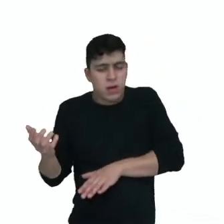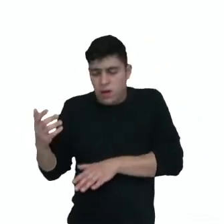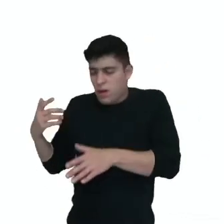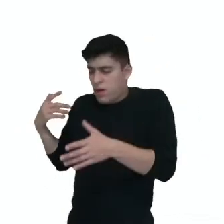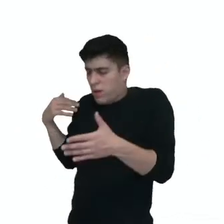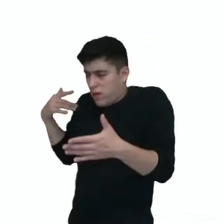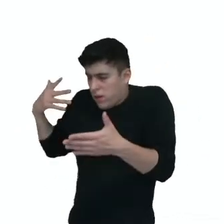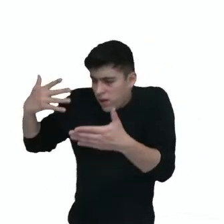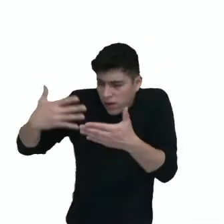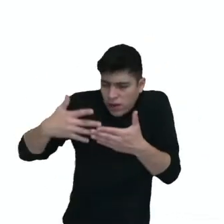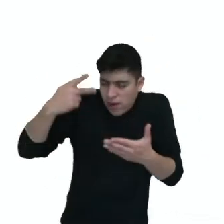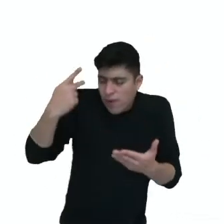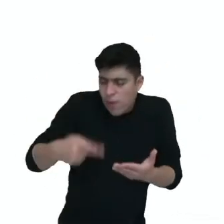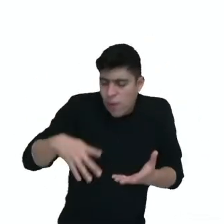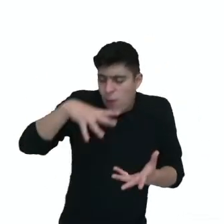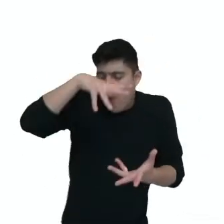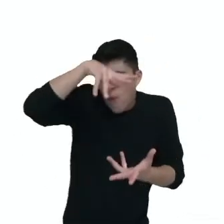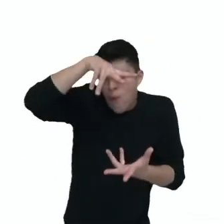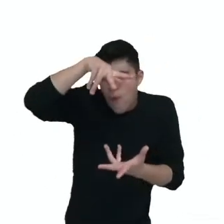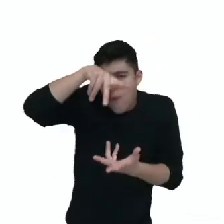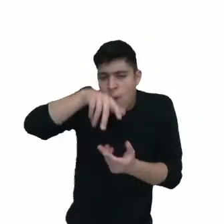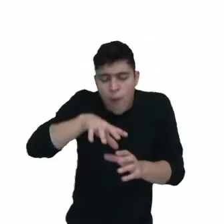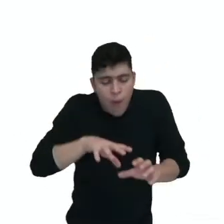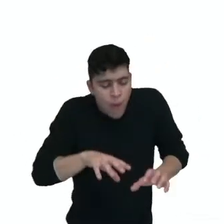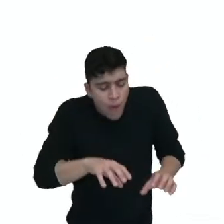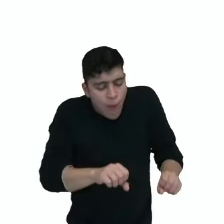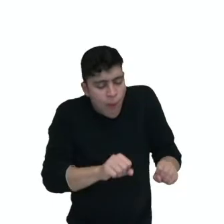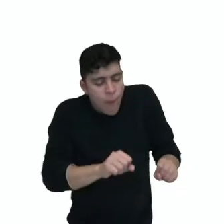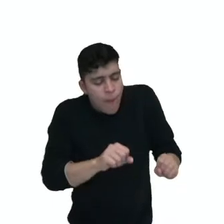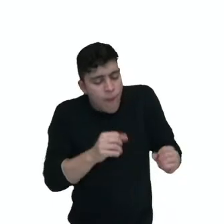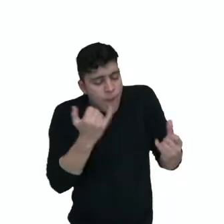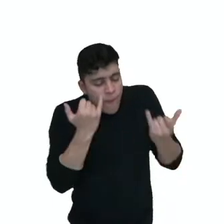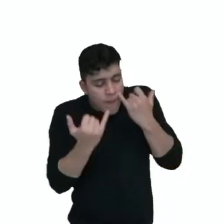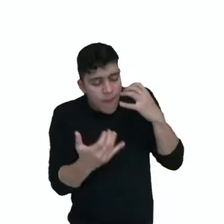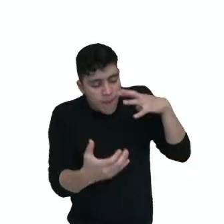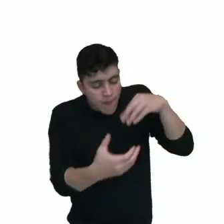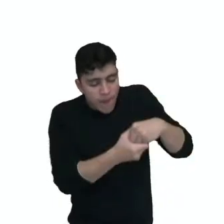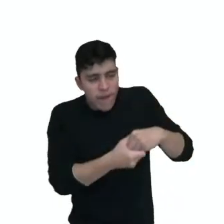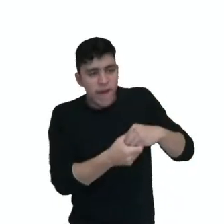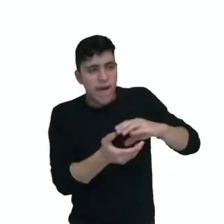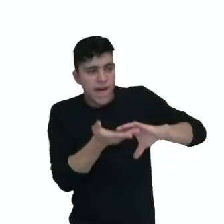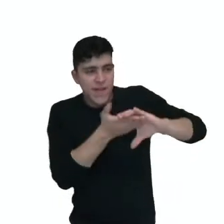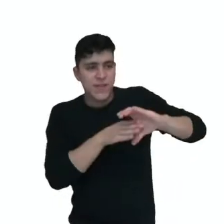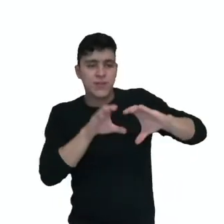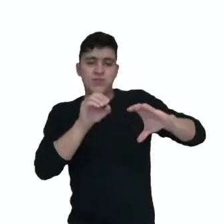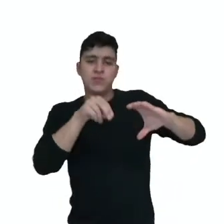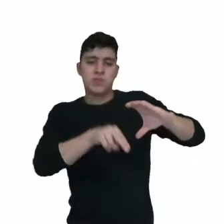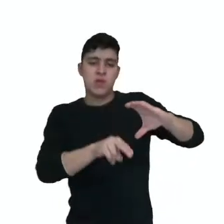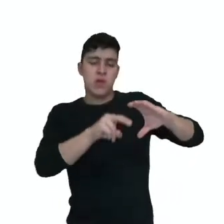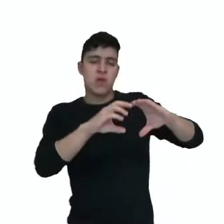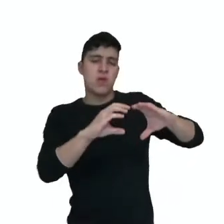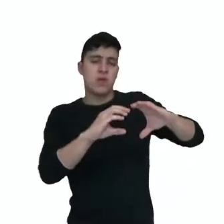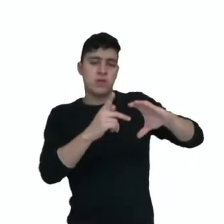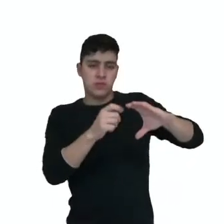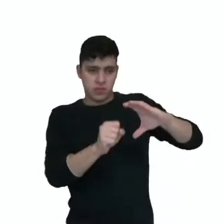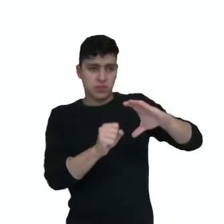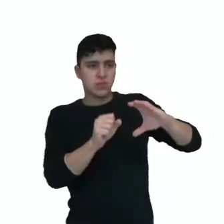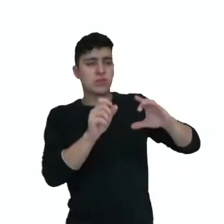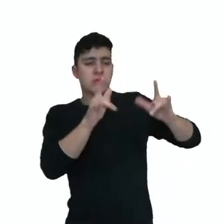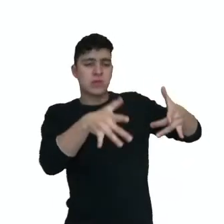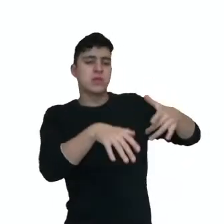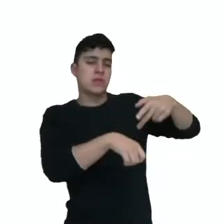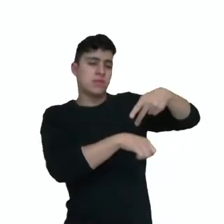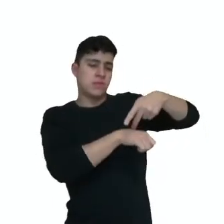tiveram presentes na atmosfera, tá? Porque ficam presos, né? Essas informações ficam nas conchas. Eles estão abundantes, né, em rochas